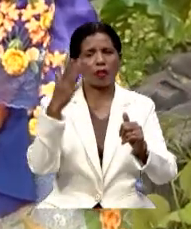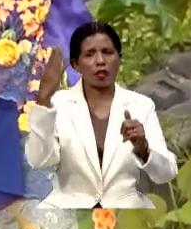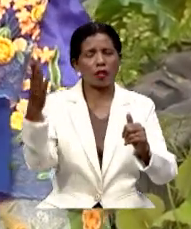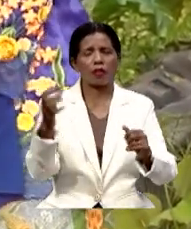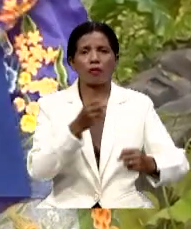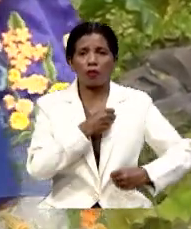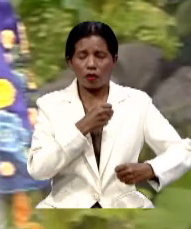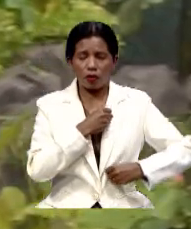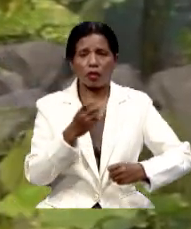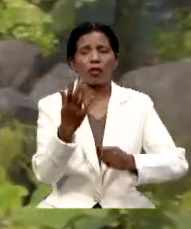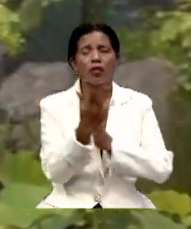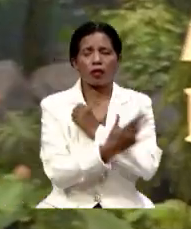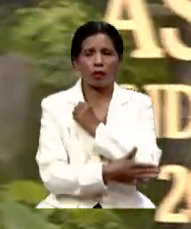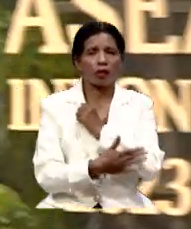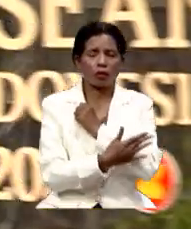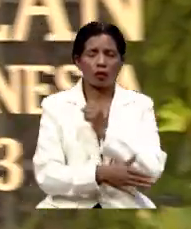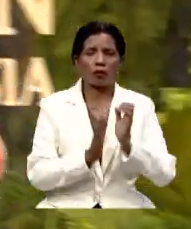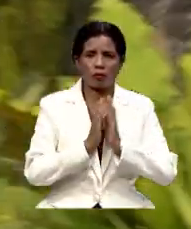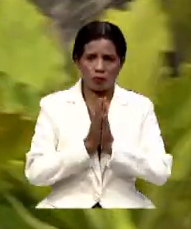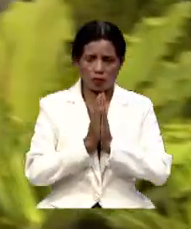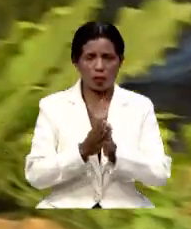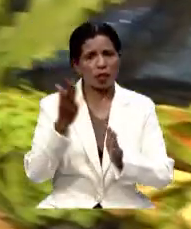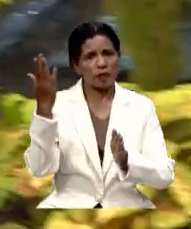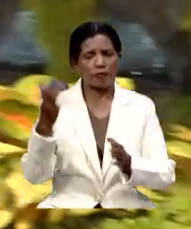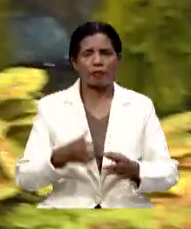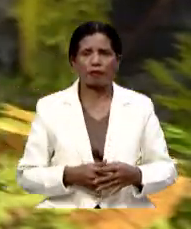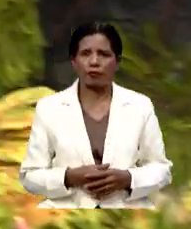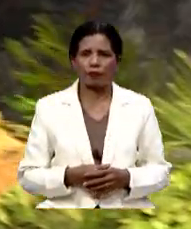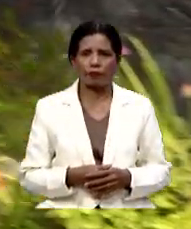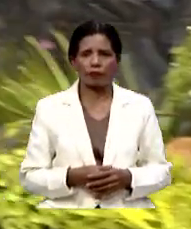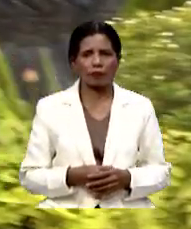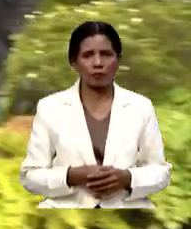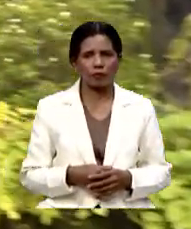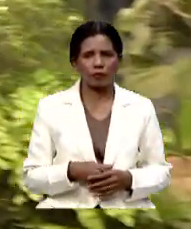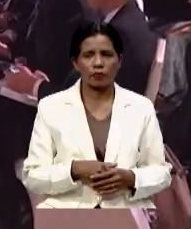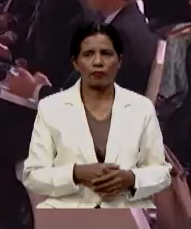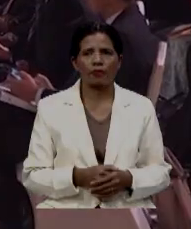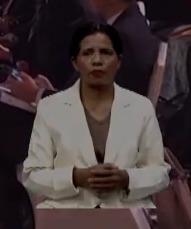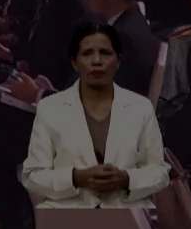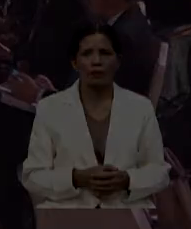militar nebe to agora continua acontecer. Equipa cobertura, GMN.